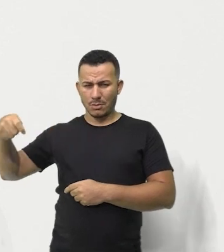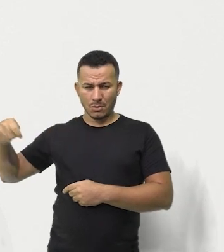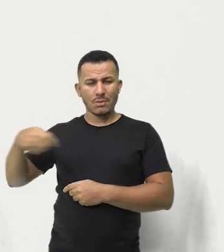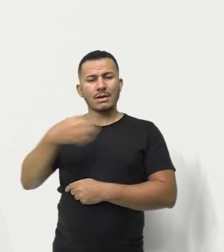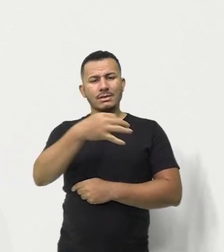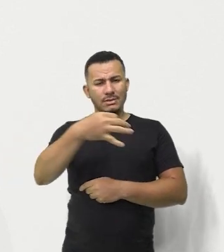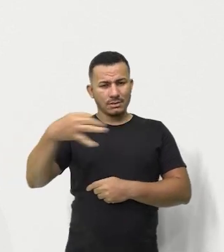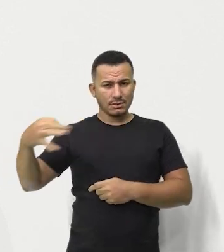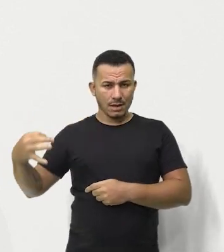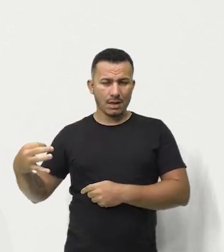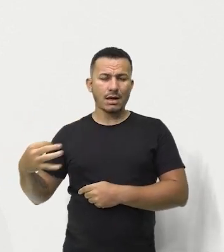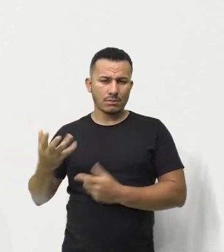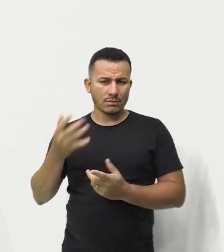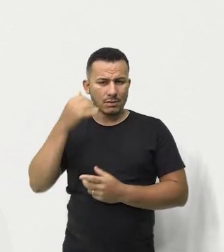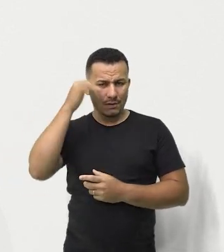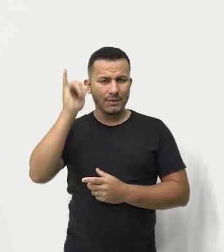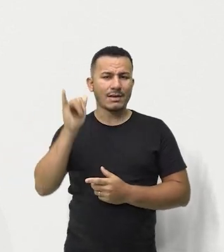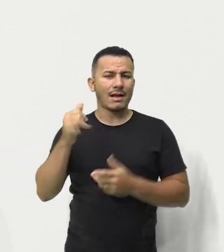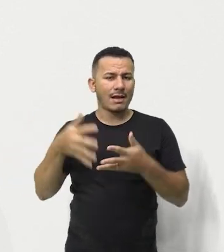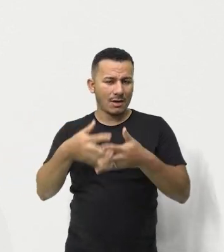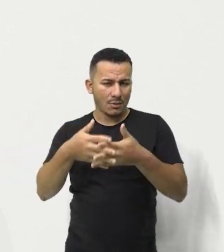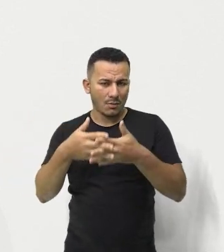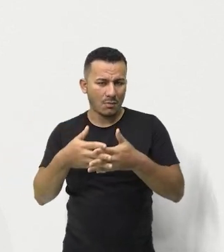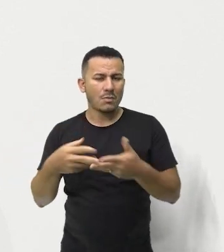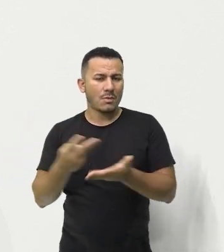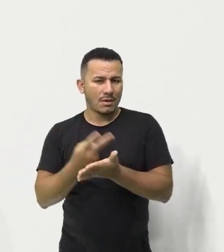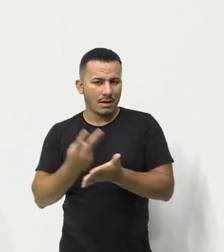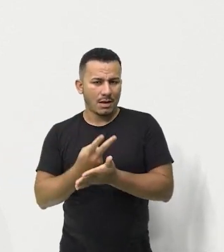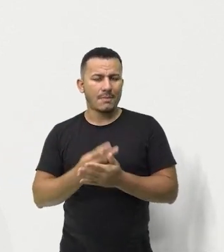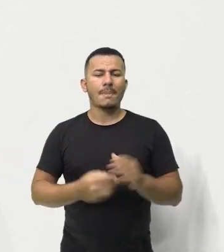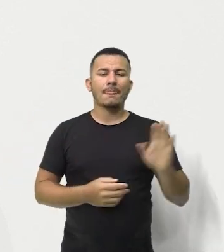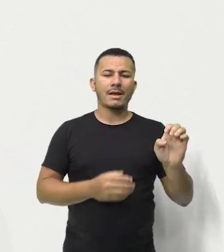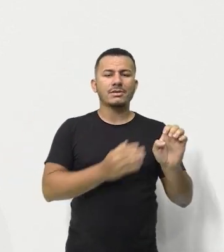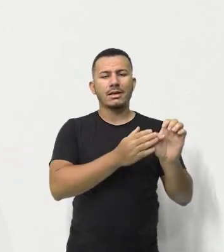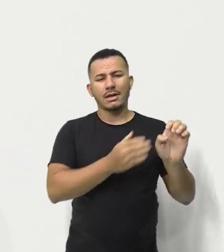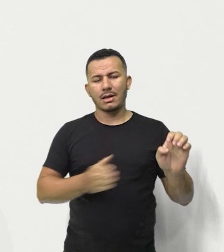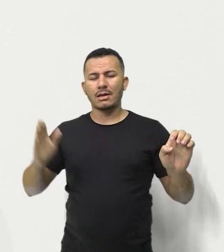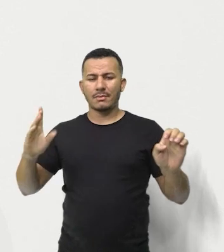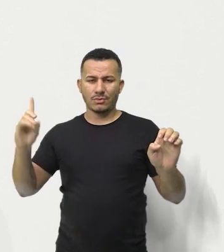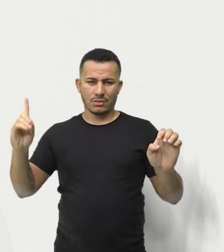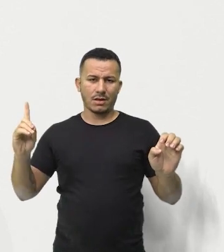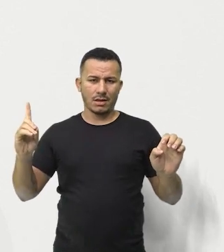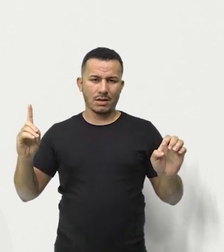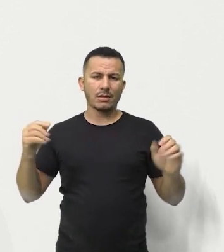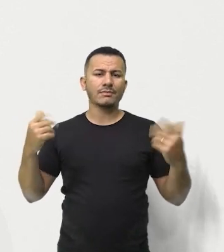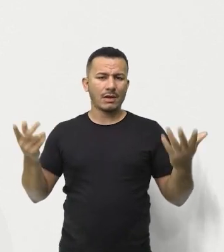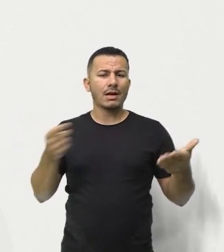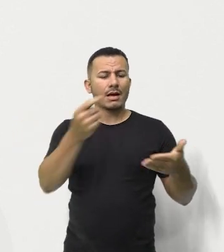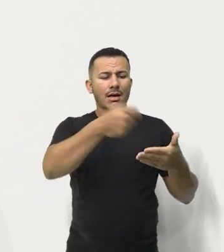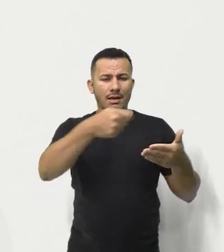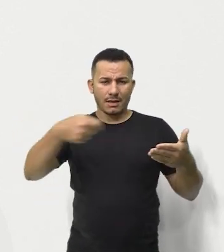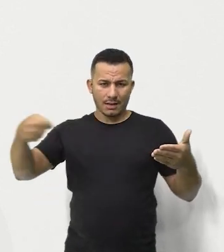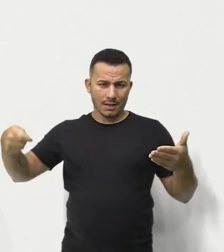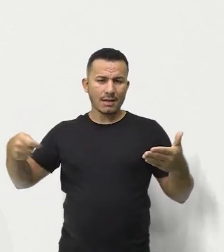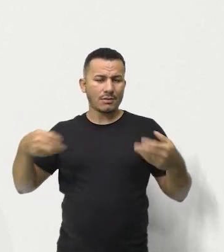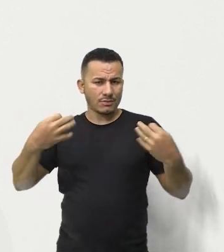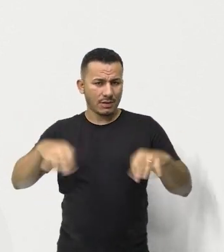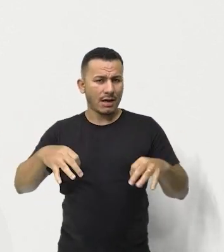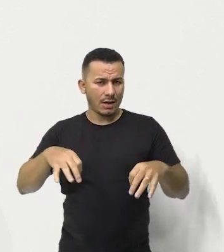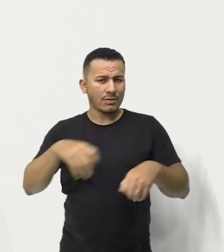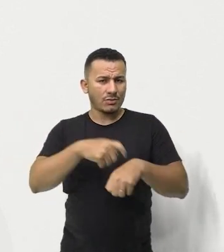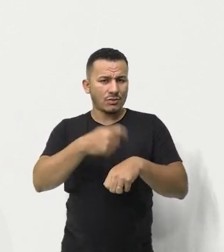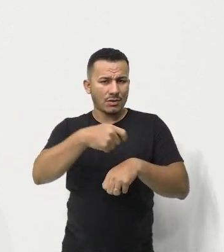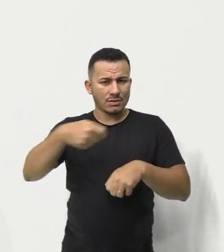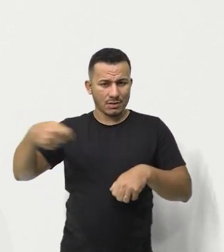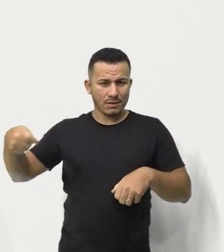eu saio escrevendo a escrita correta, né? Para não te dar problema, é da esquerda para a direita. Porque é assim